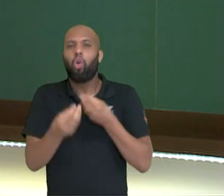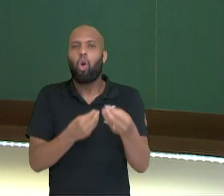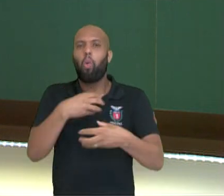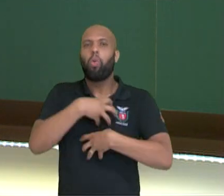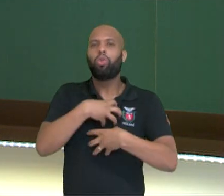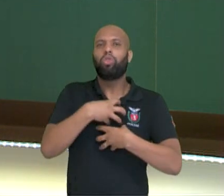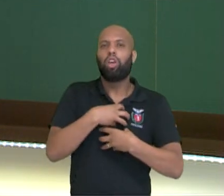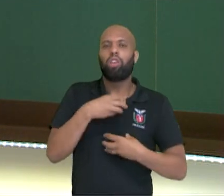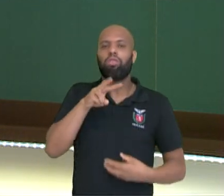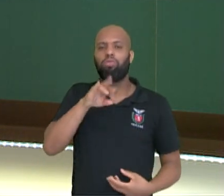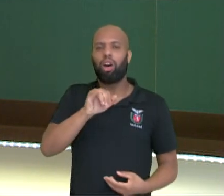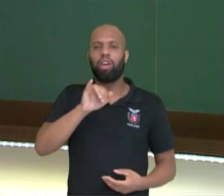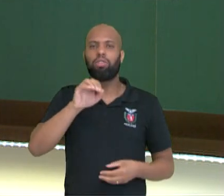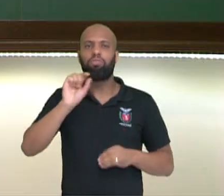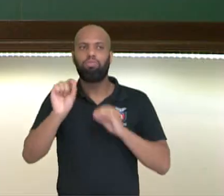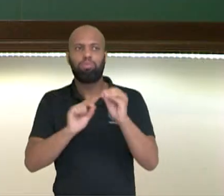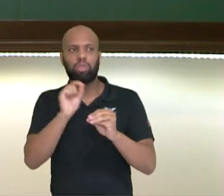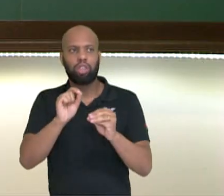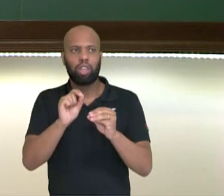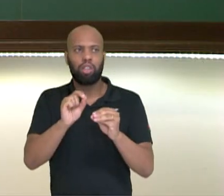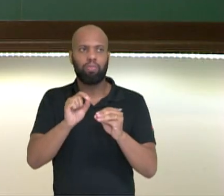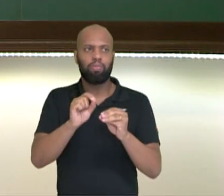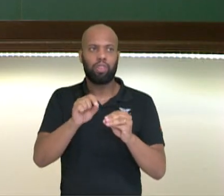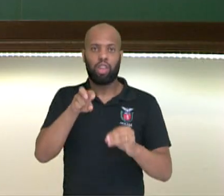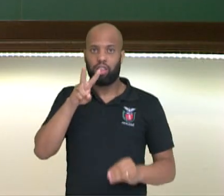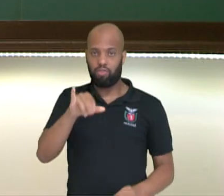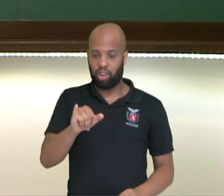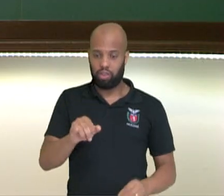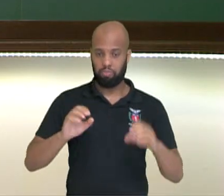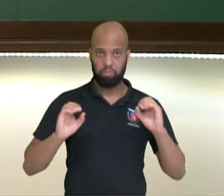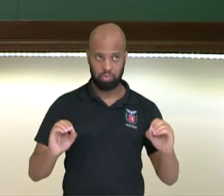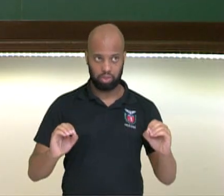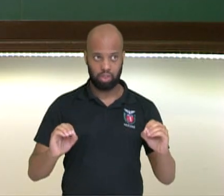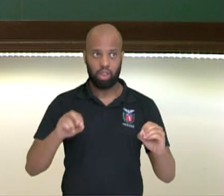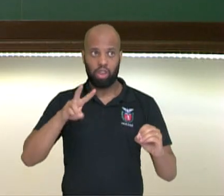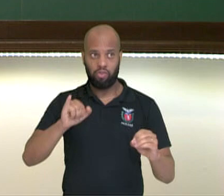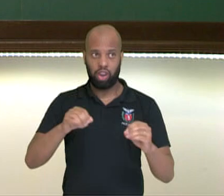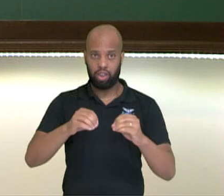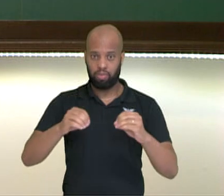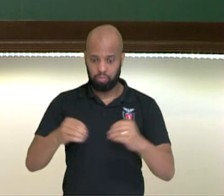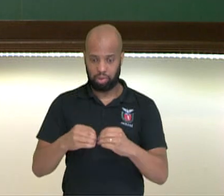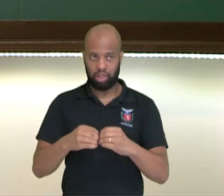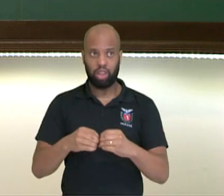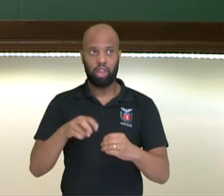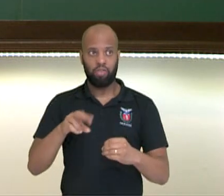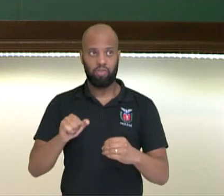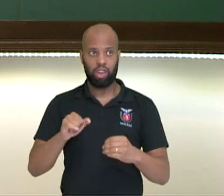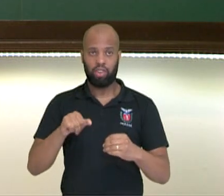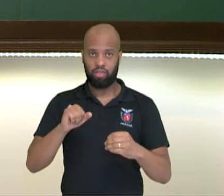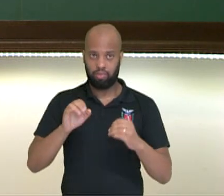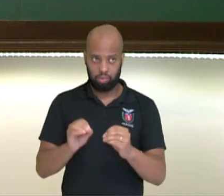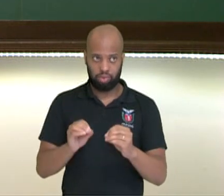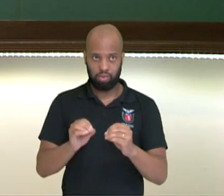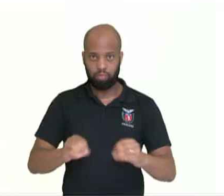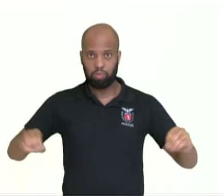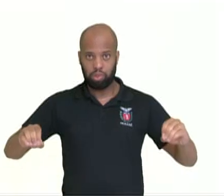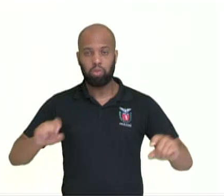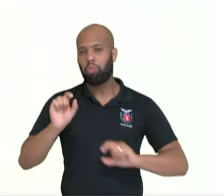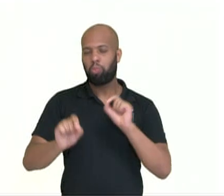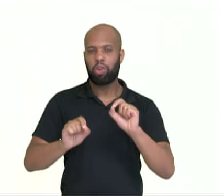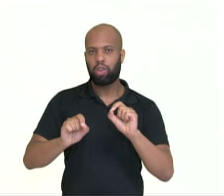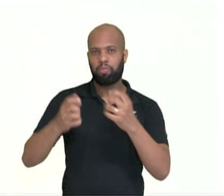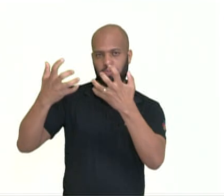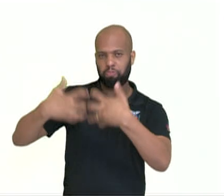esferas? O que vai acontecer com essas esferas quando eu carregá-las eletricamente com o mesmo sinal de carga elétrica? Tempo para você responder.